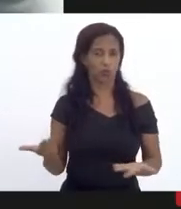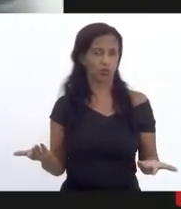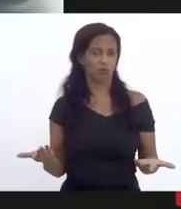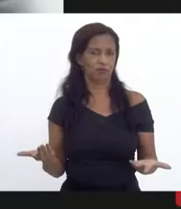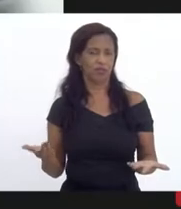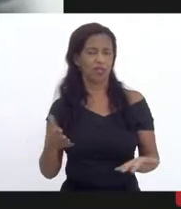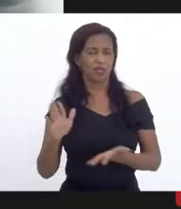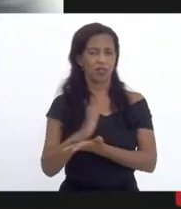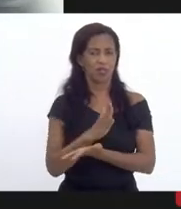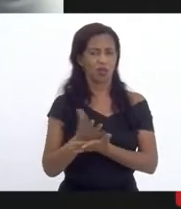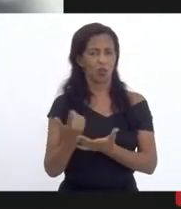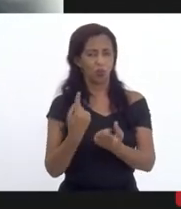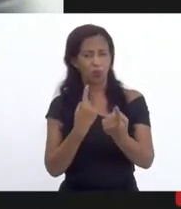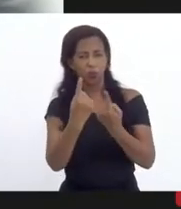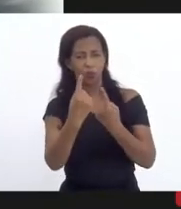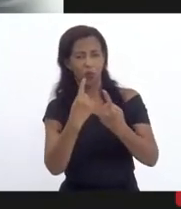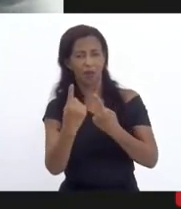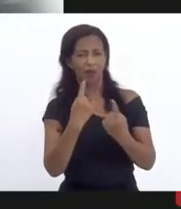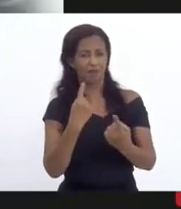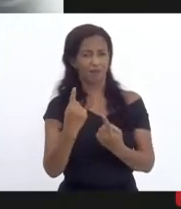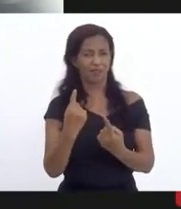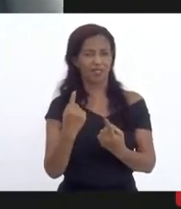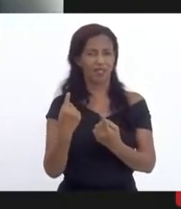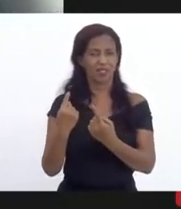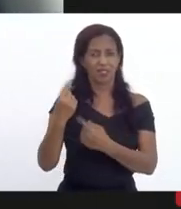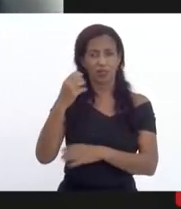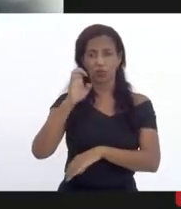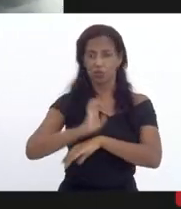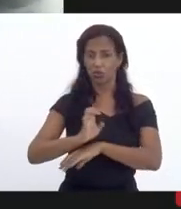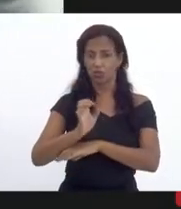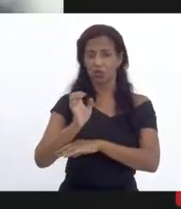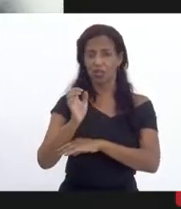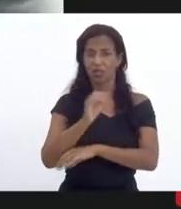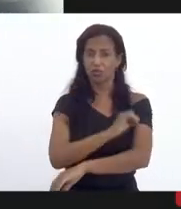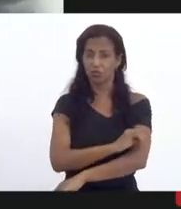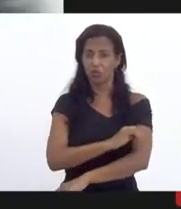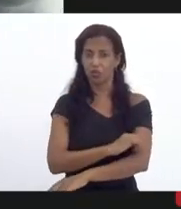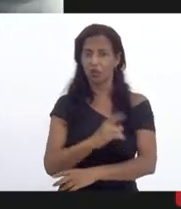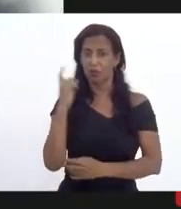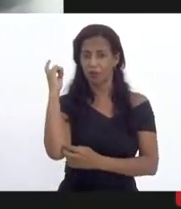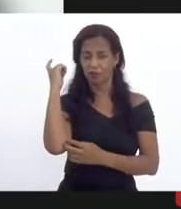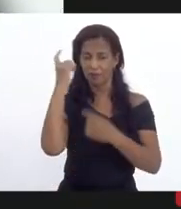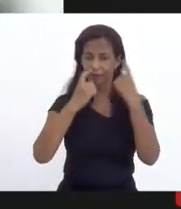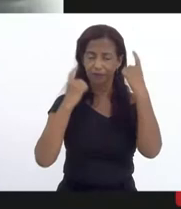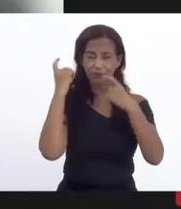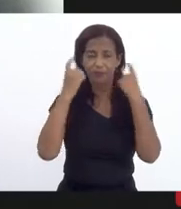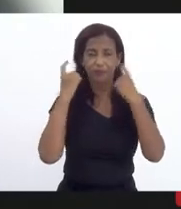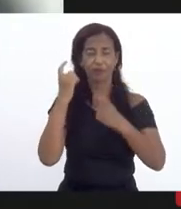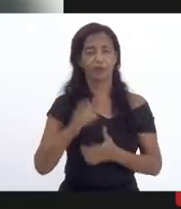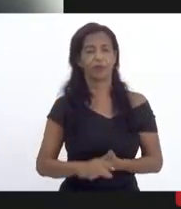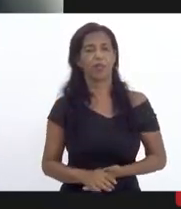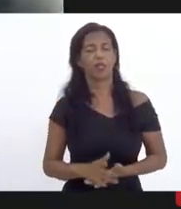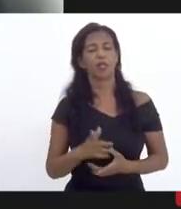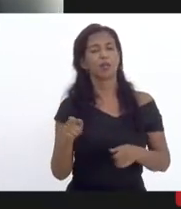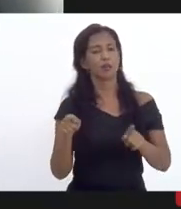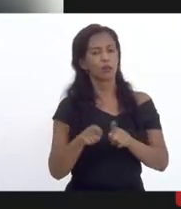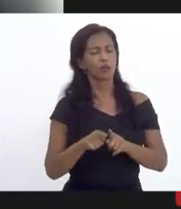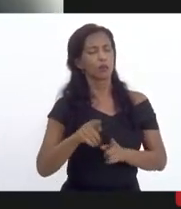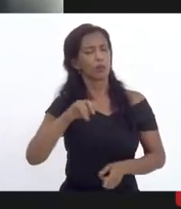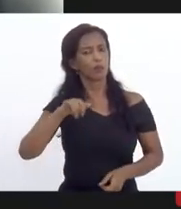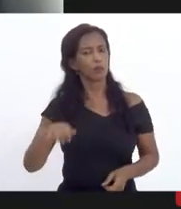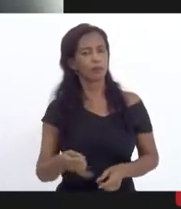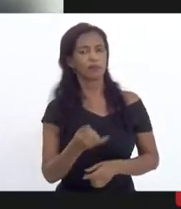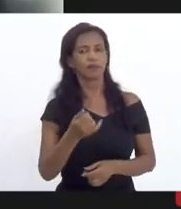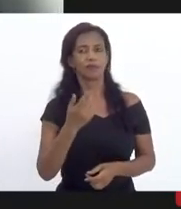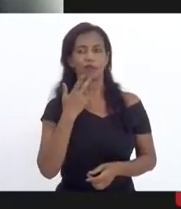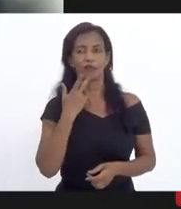em algumas estradas do nosso estado do Rio de Janeiro, é preocupante. E aí eu cito também, aproveitando aí a